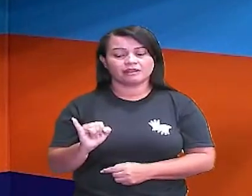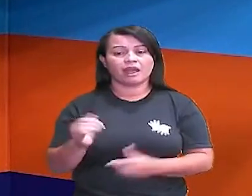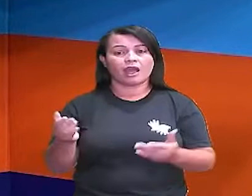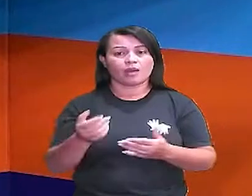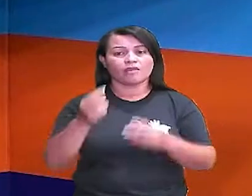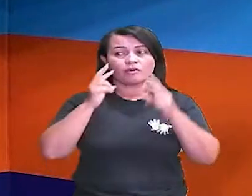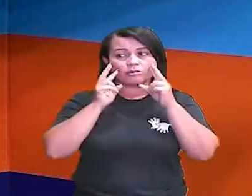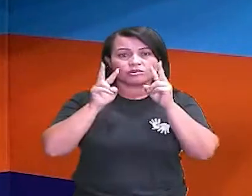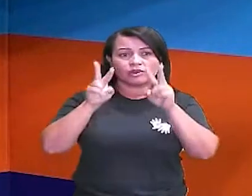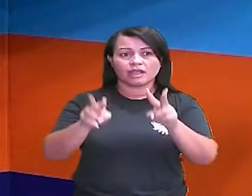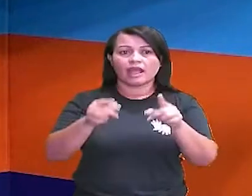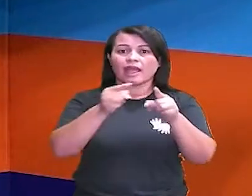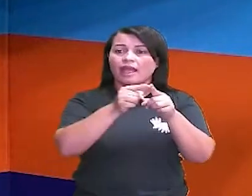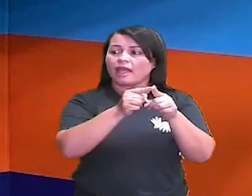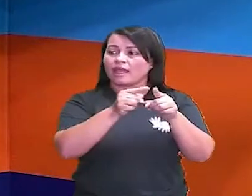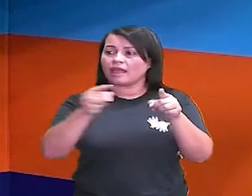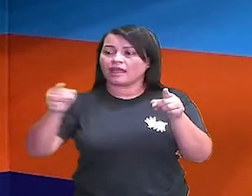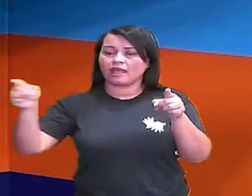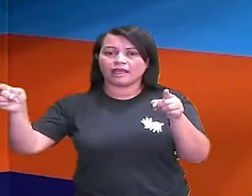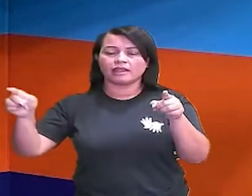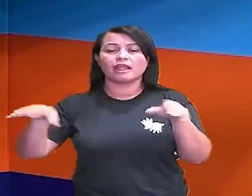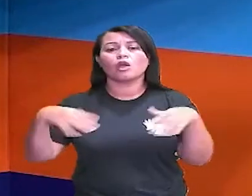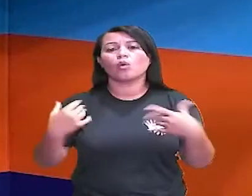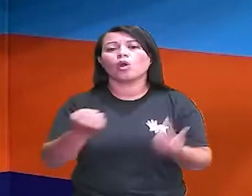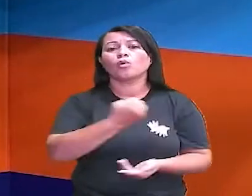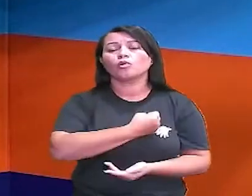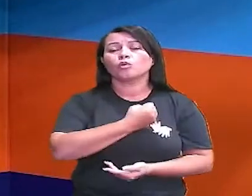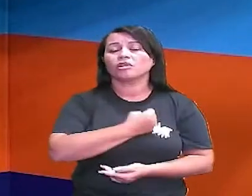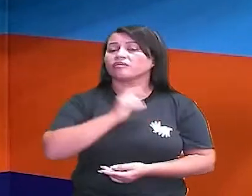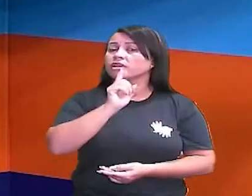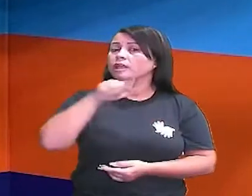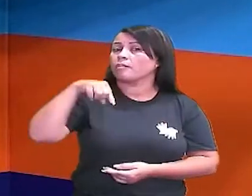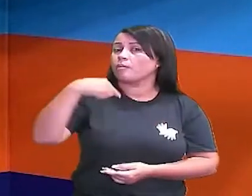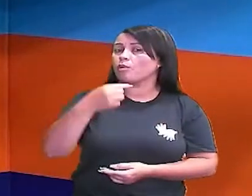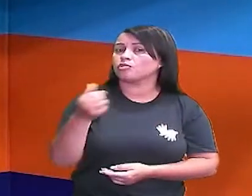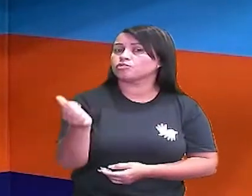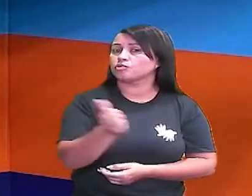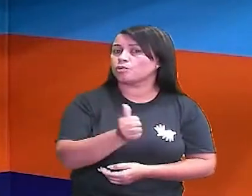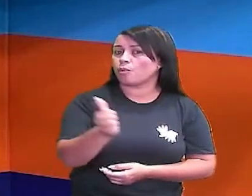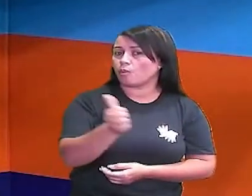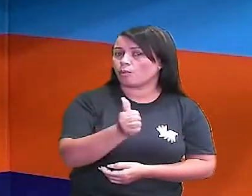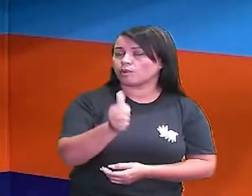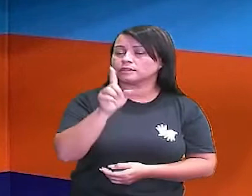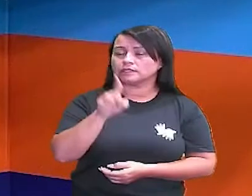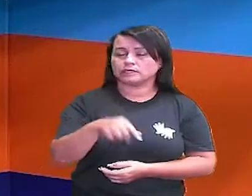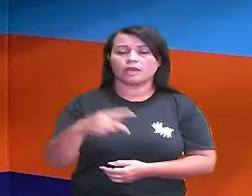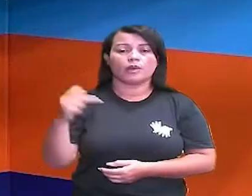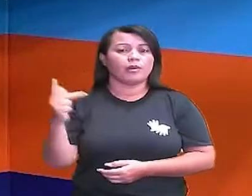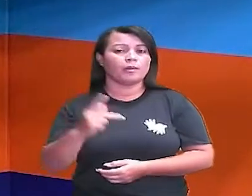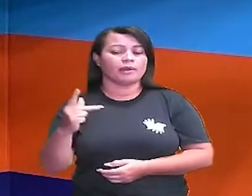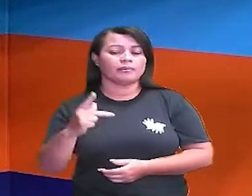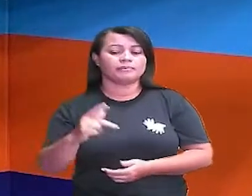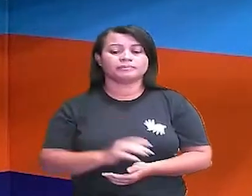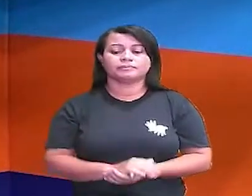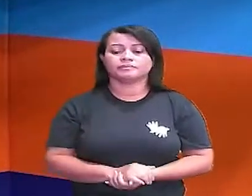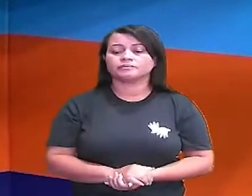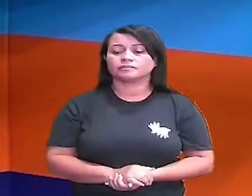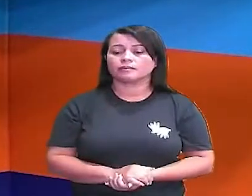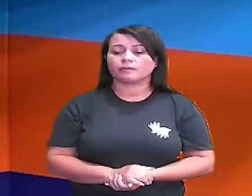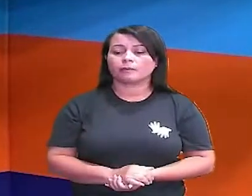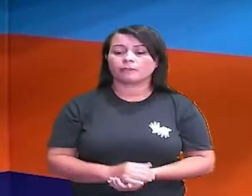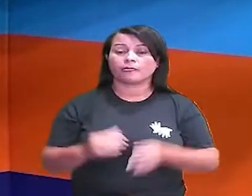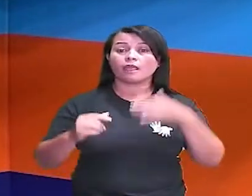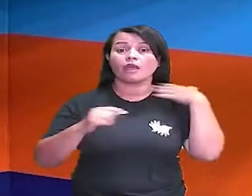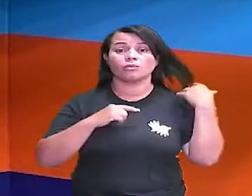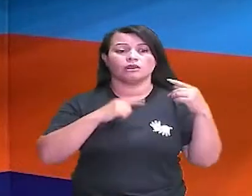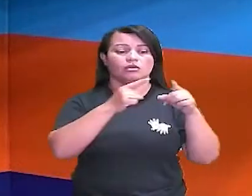olhar a reta e vamos ver qual é o número que vem depois do 11, que é o número par. Eu tenho